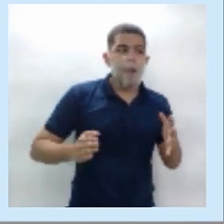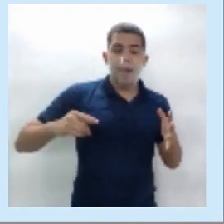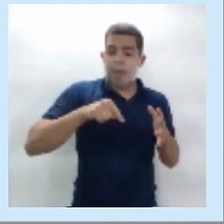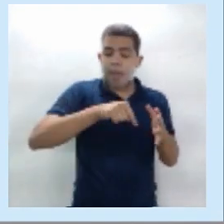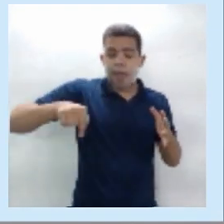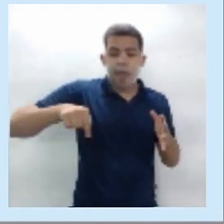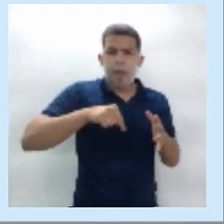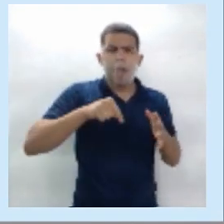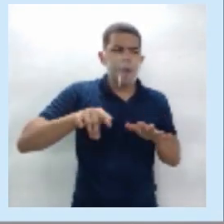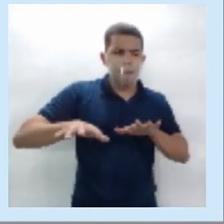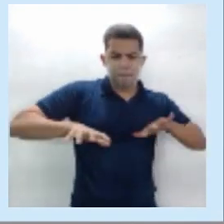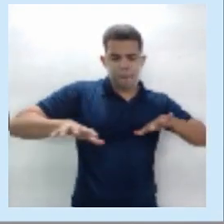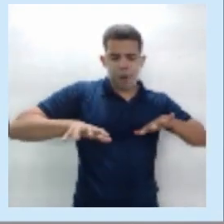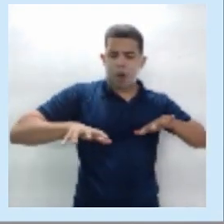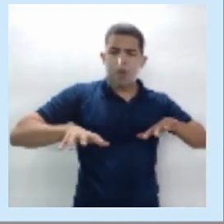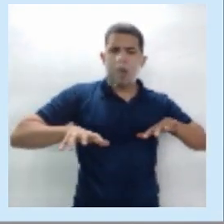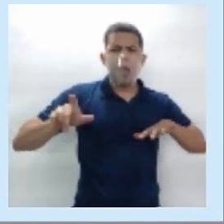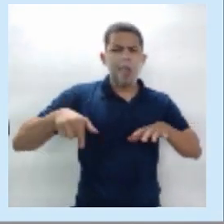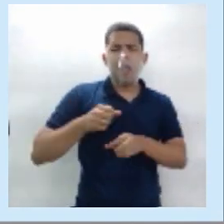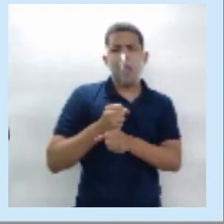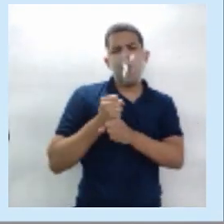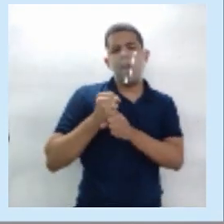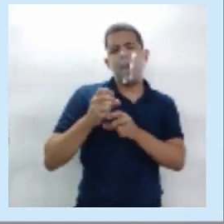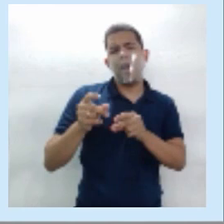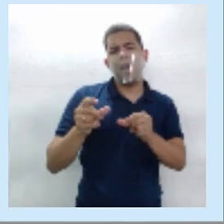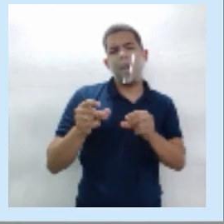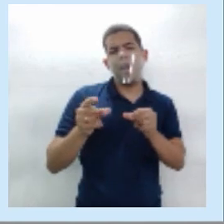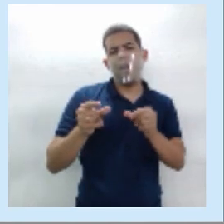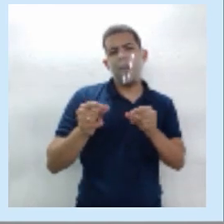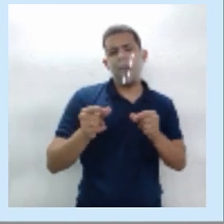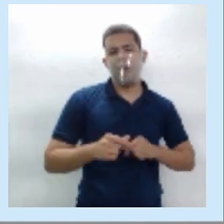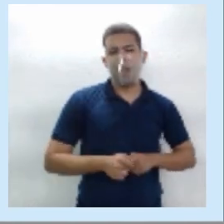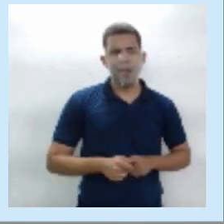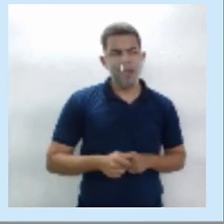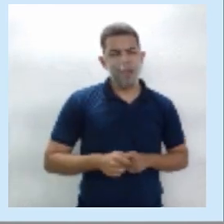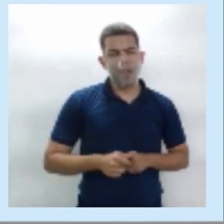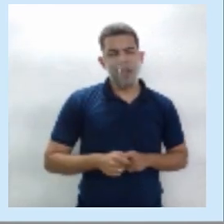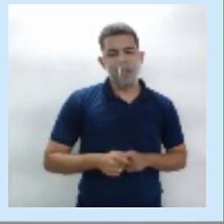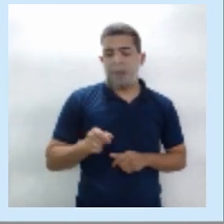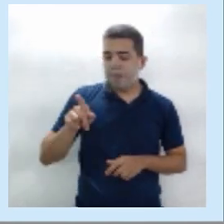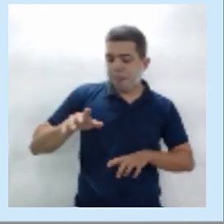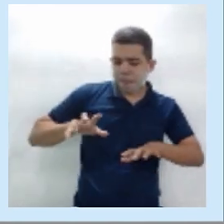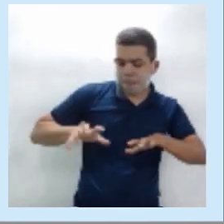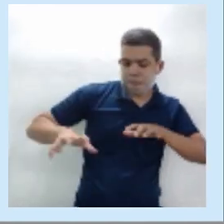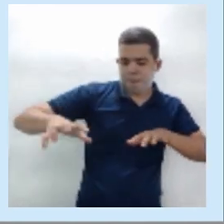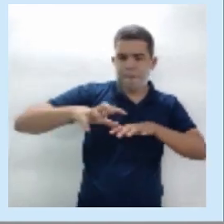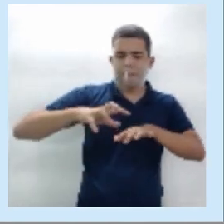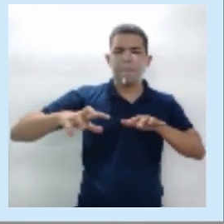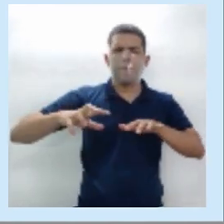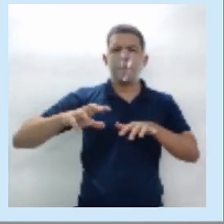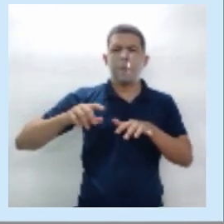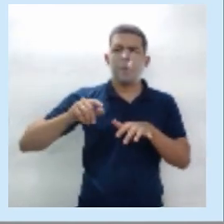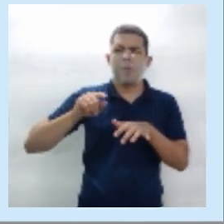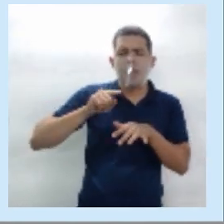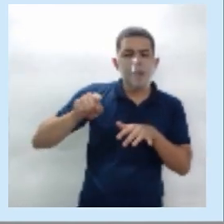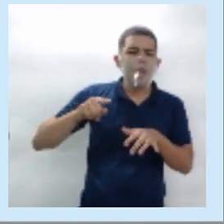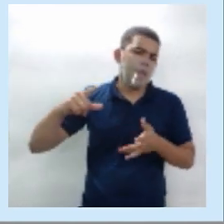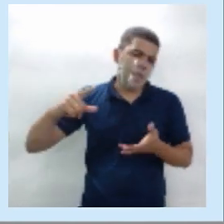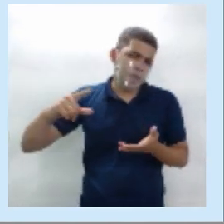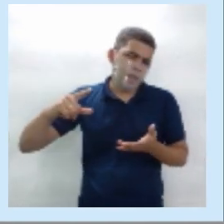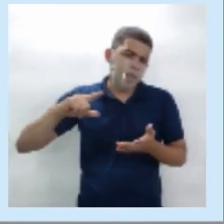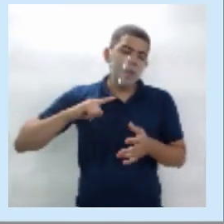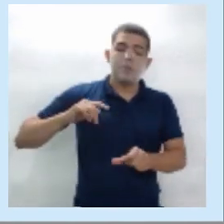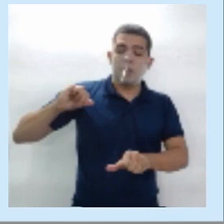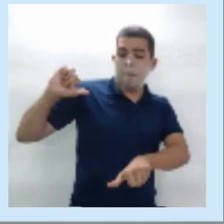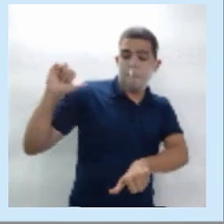placas tectônicas, isso se durou muito tempo, é claro. Com o passar do tempo, essas placas tectônicas,